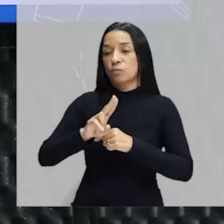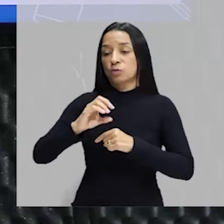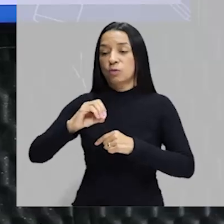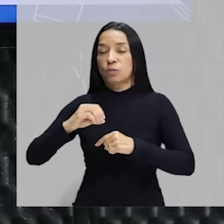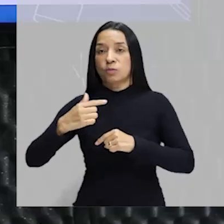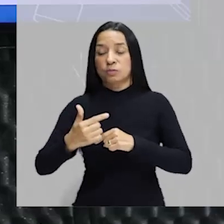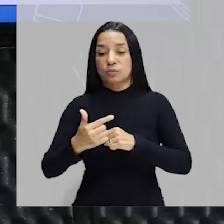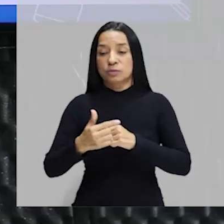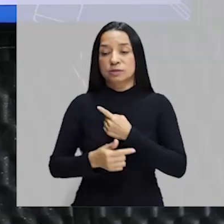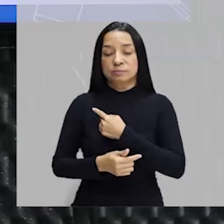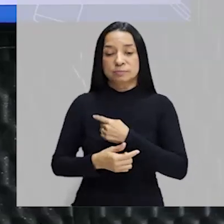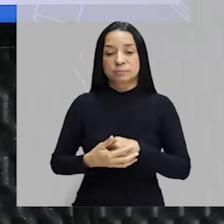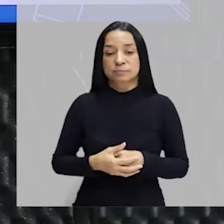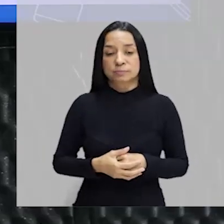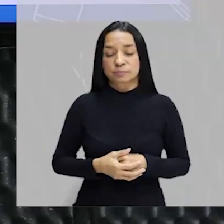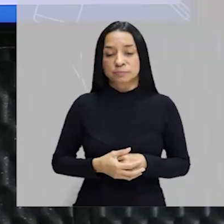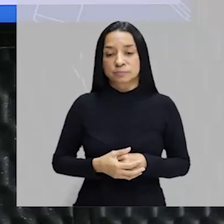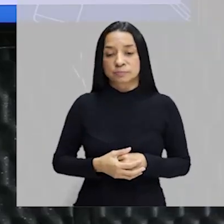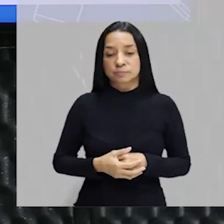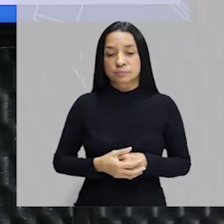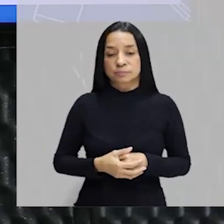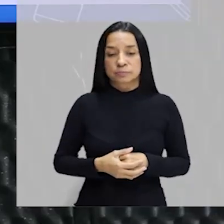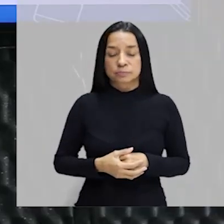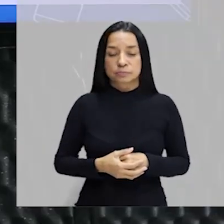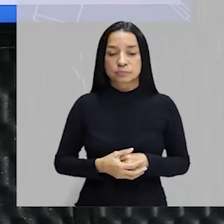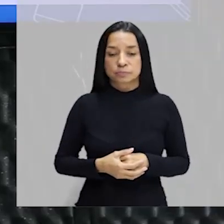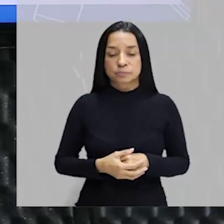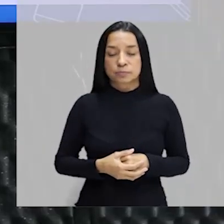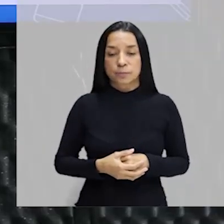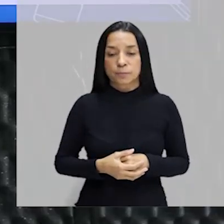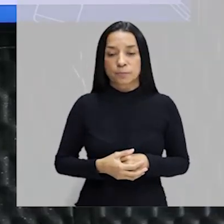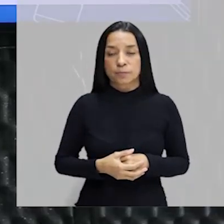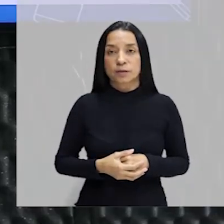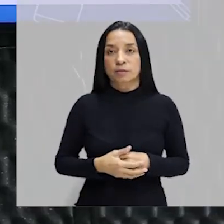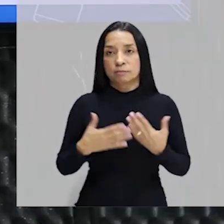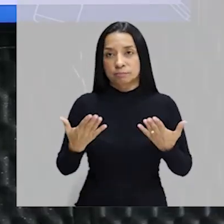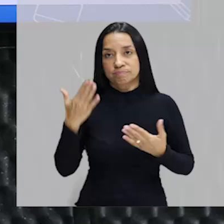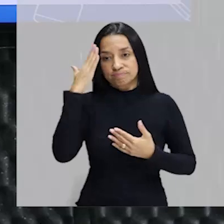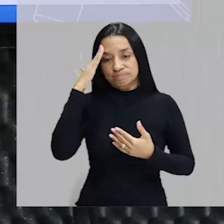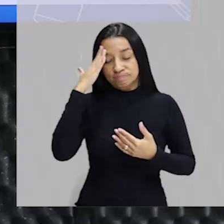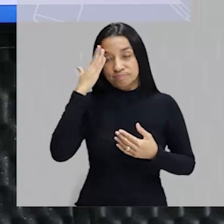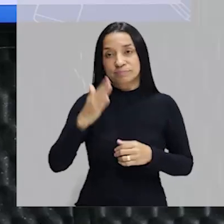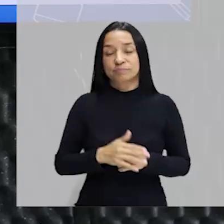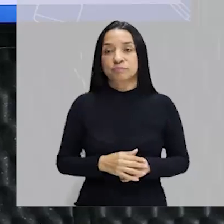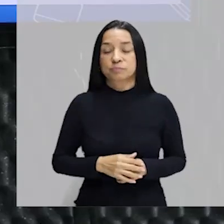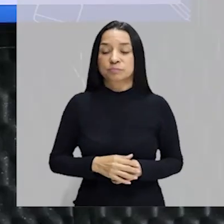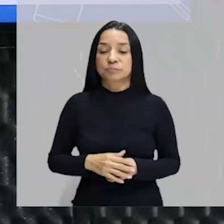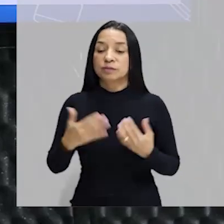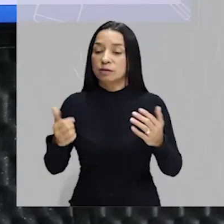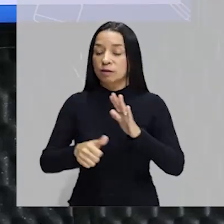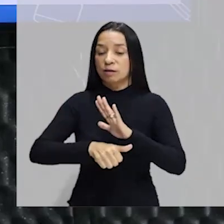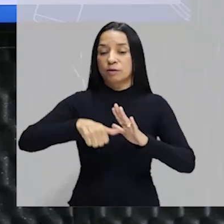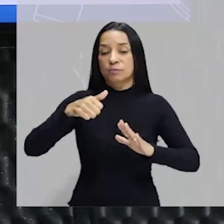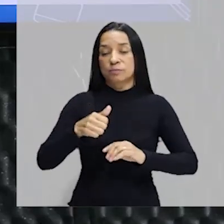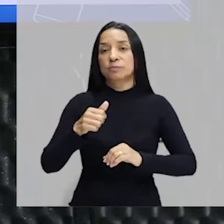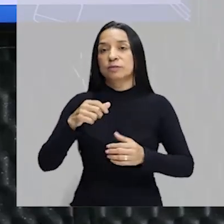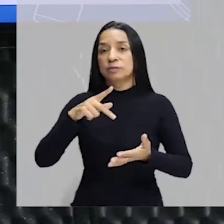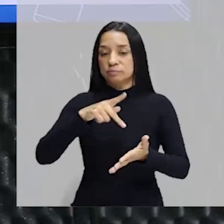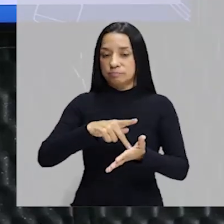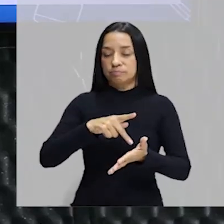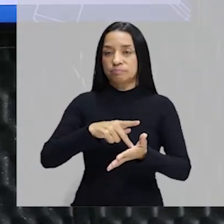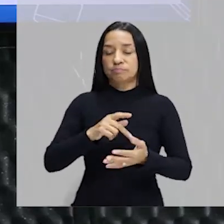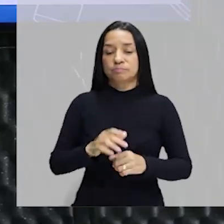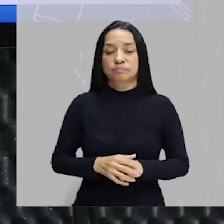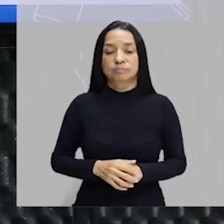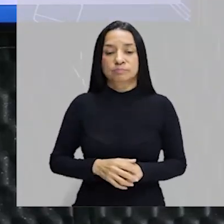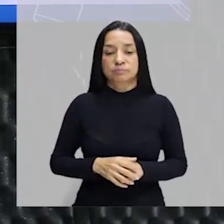etapa extramitocondrial, anaeróbica do processo de respiração. Entendeu, pessoal? Então, a primeira é verdadeira.